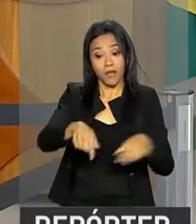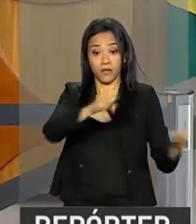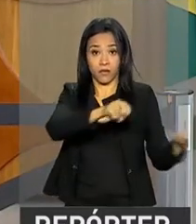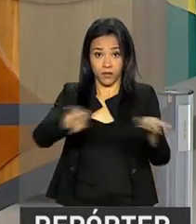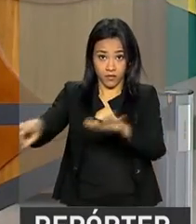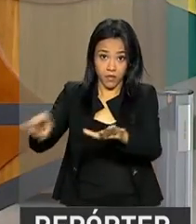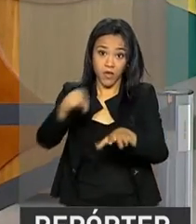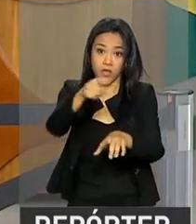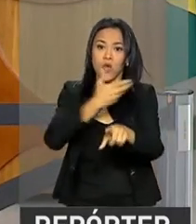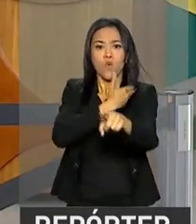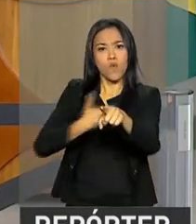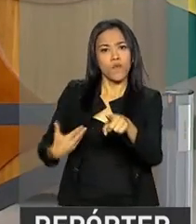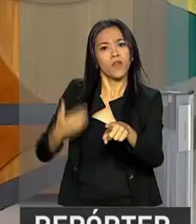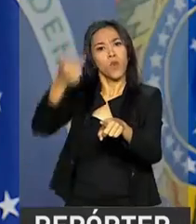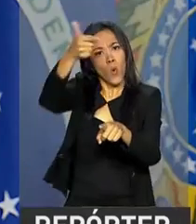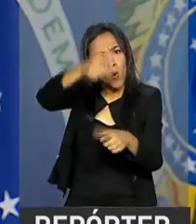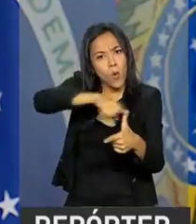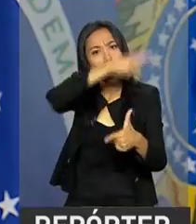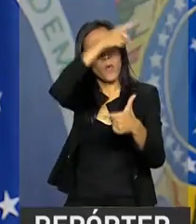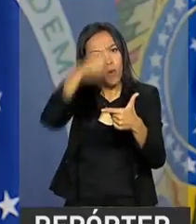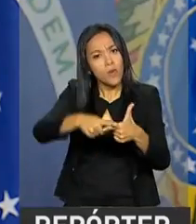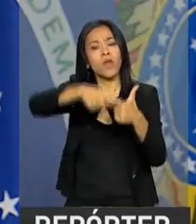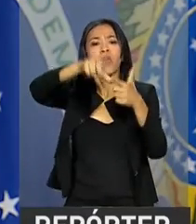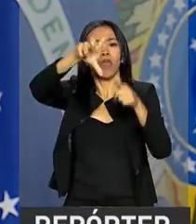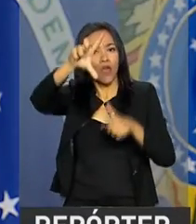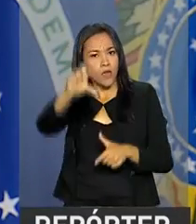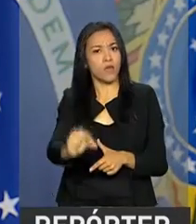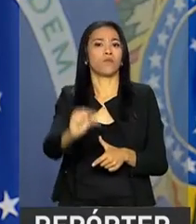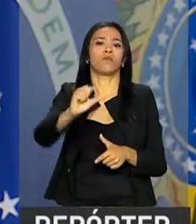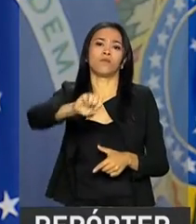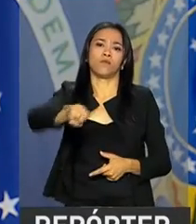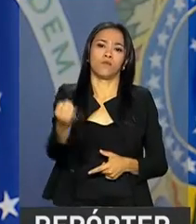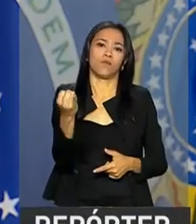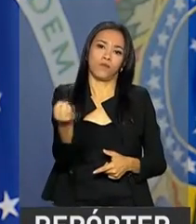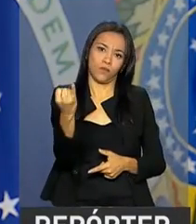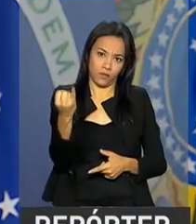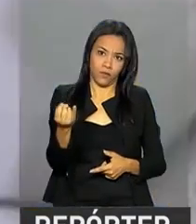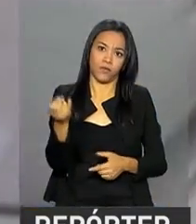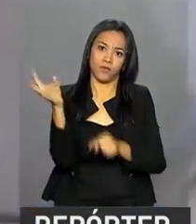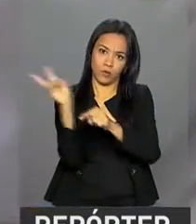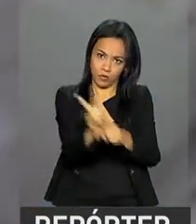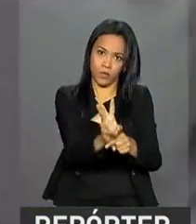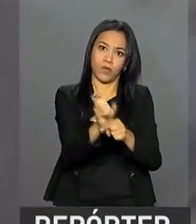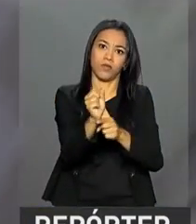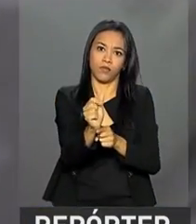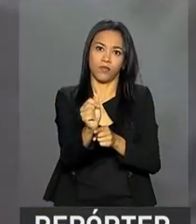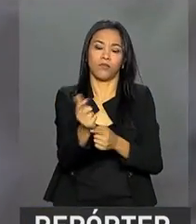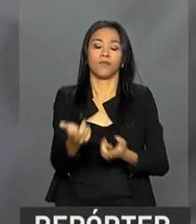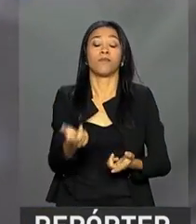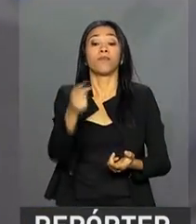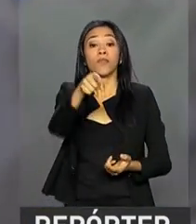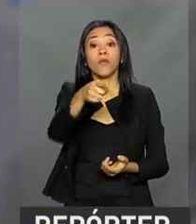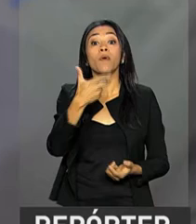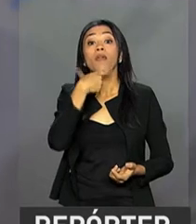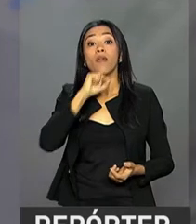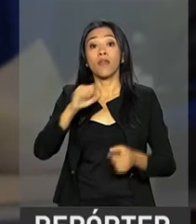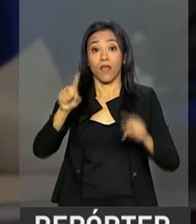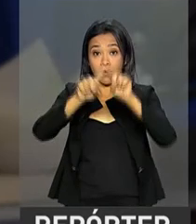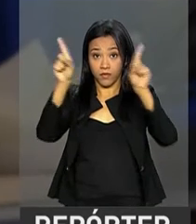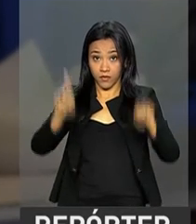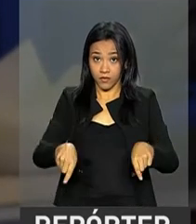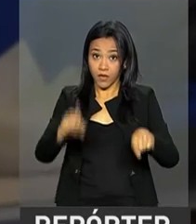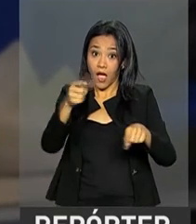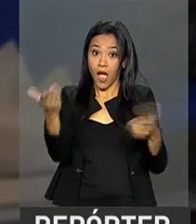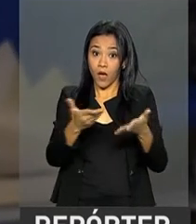o governo reduziu mais uma vez o teto dos juros desse tipo de empréstimo agora para os servidores o